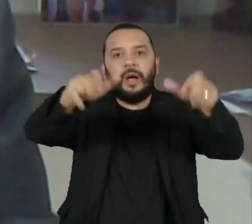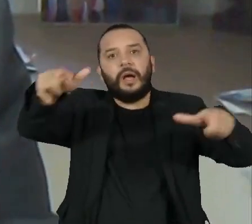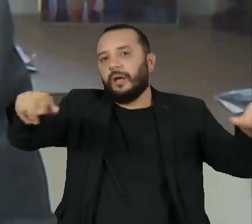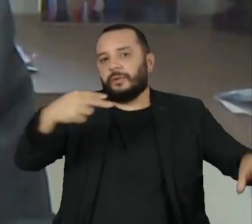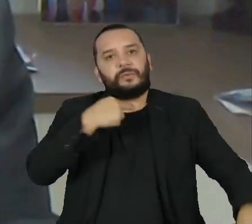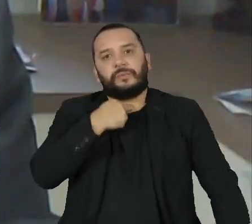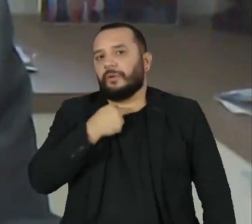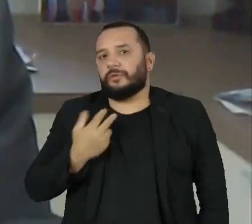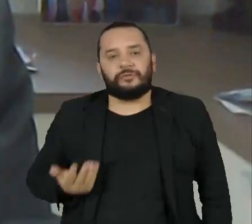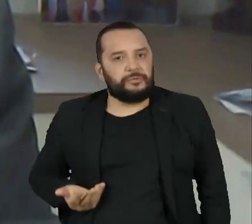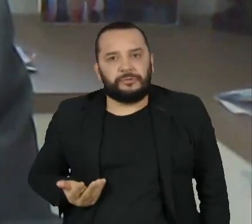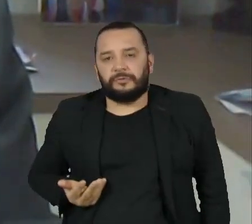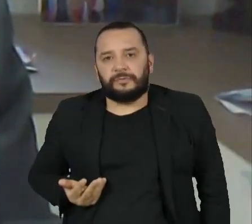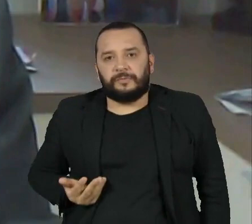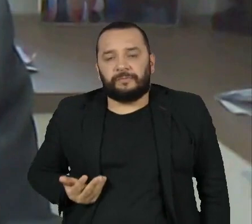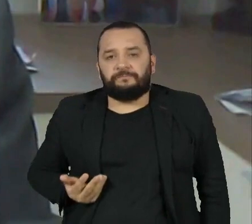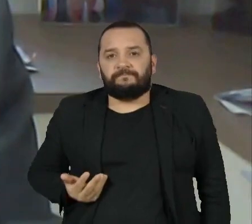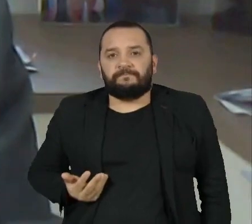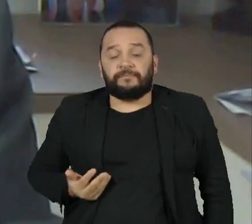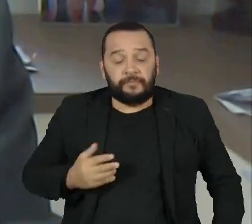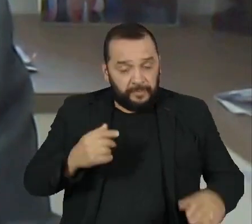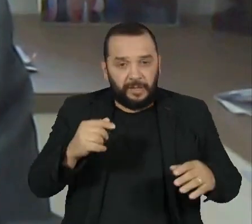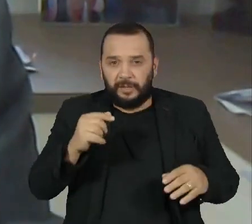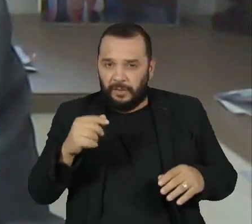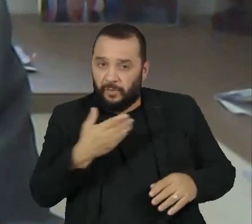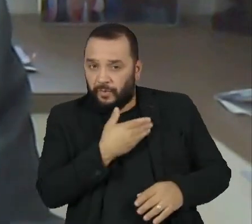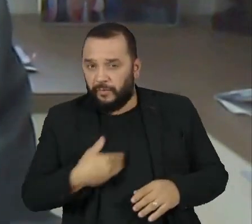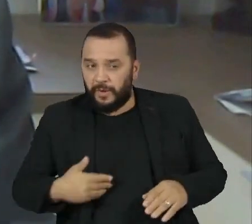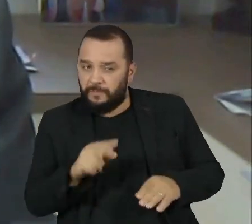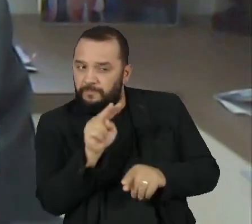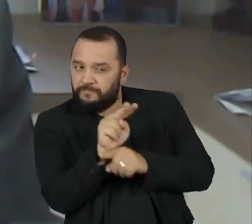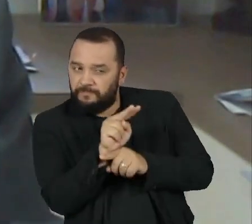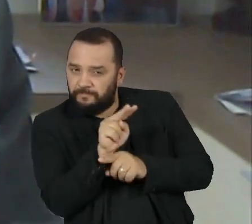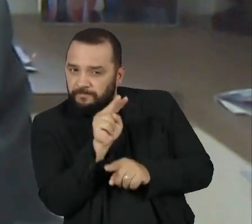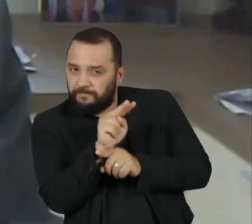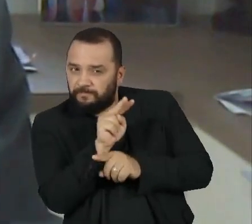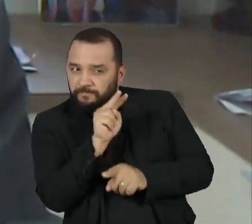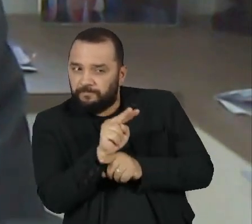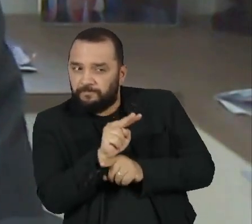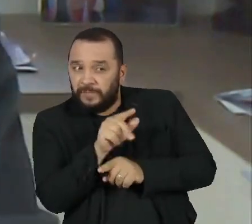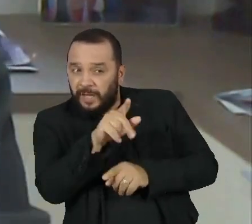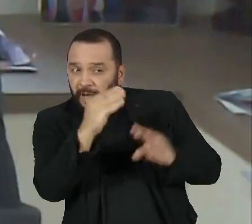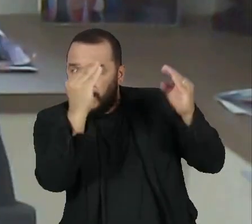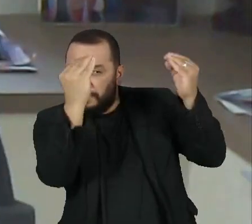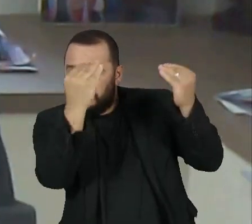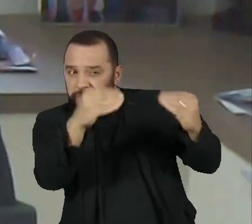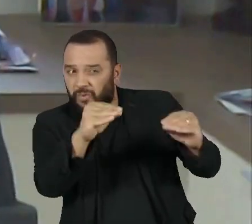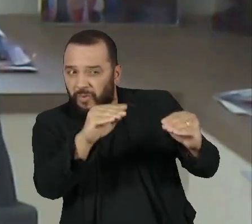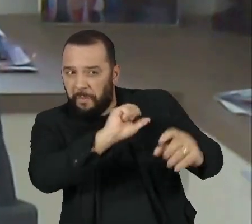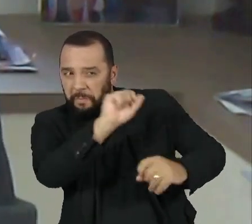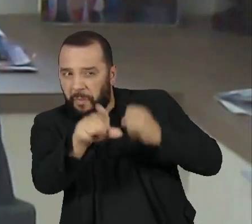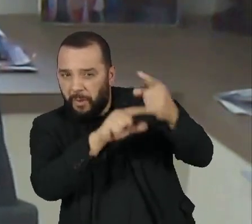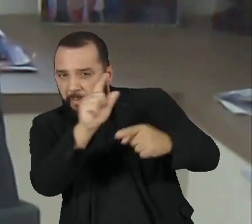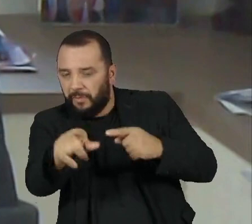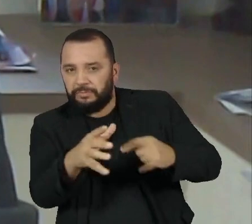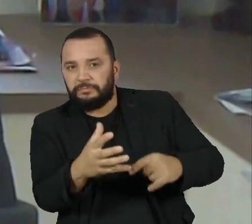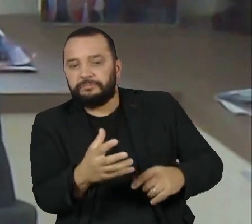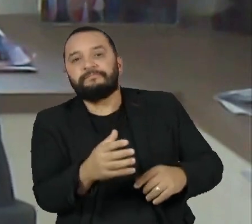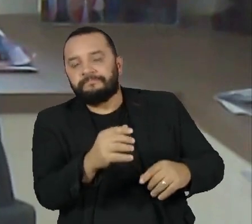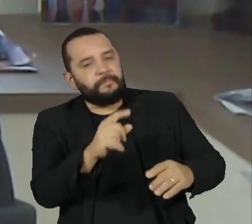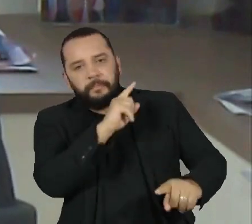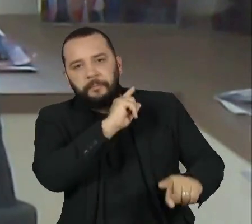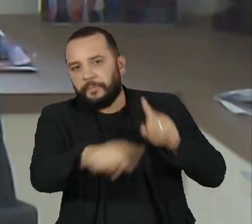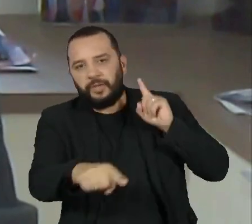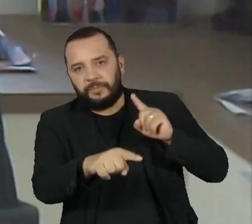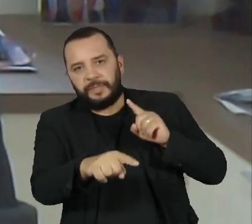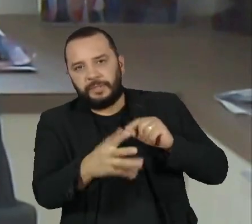Esse regime preventivo, o problema dele no plano da democracia é que implica num juízo de valor